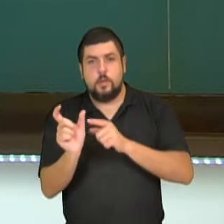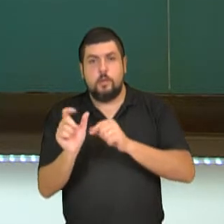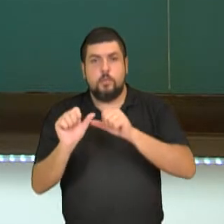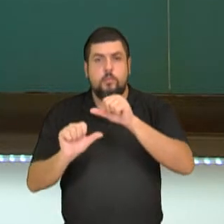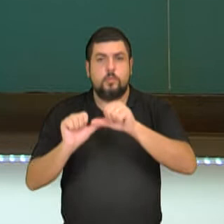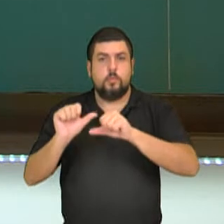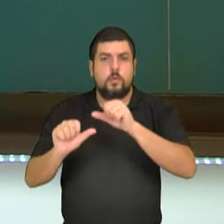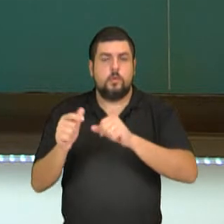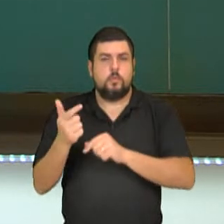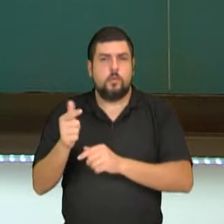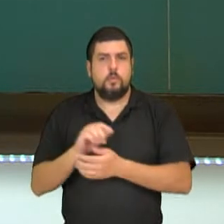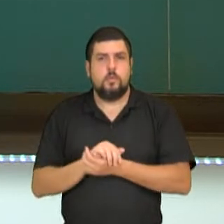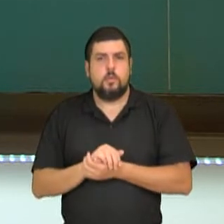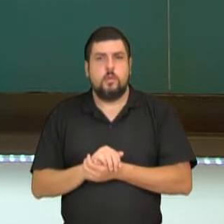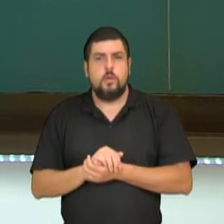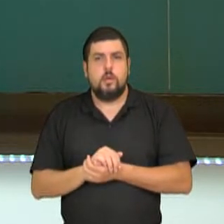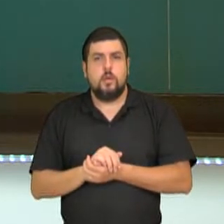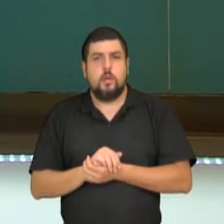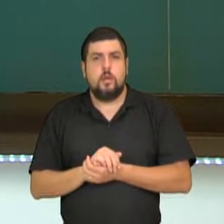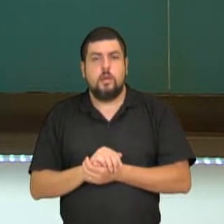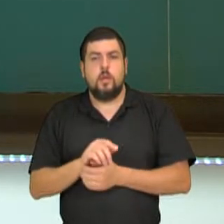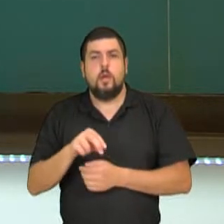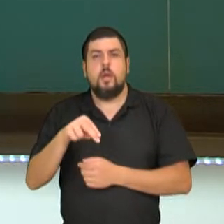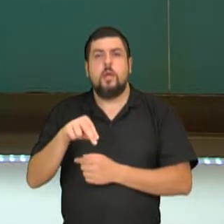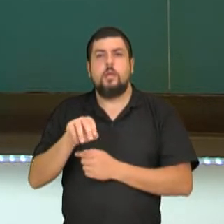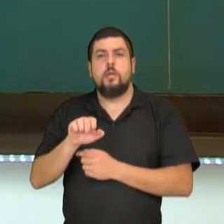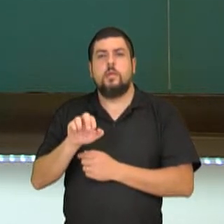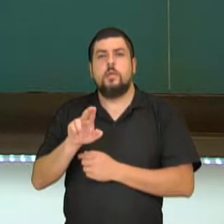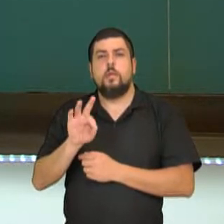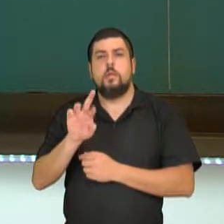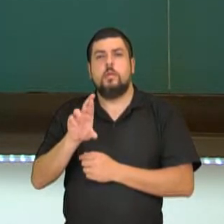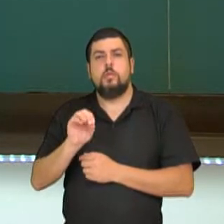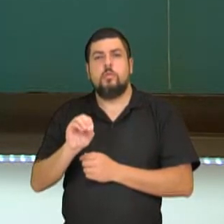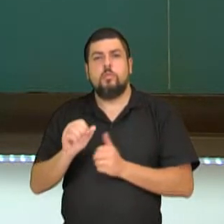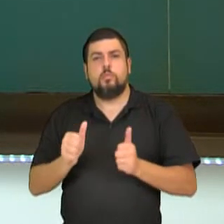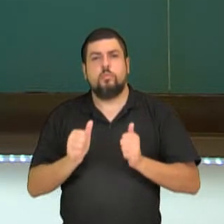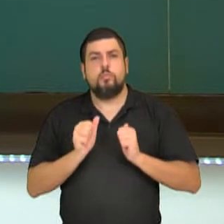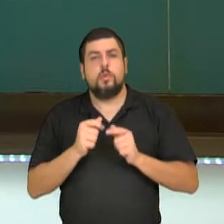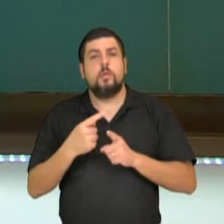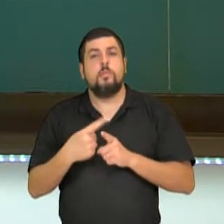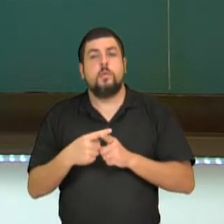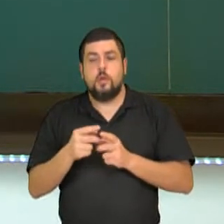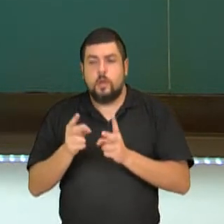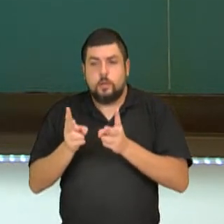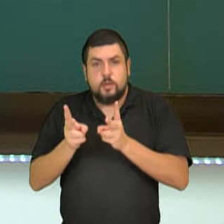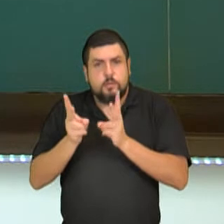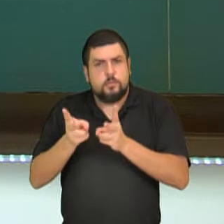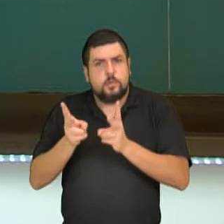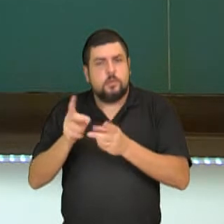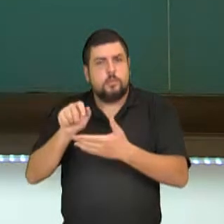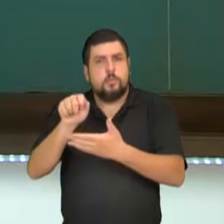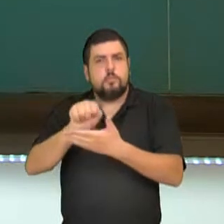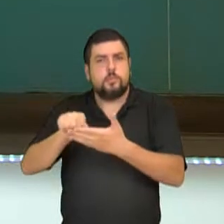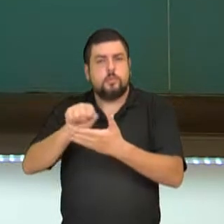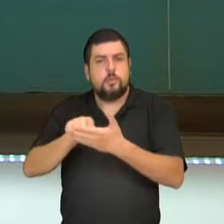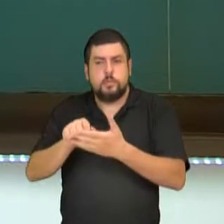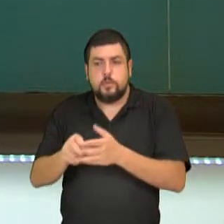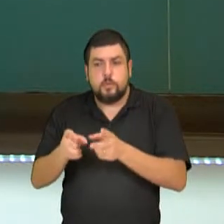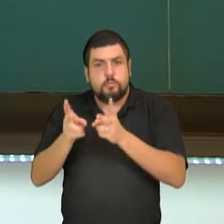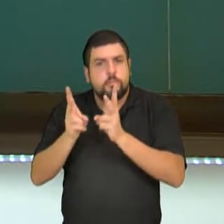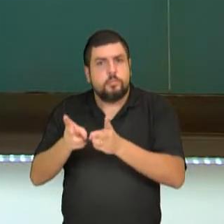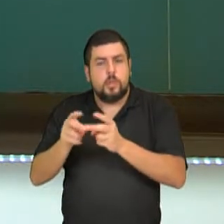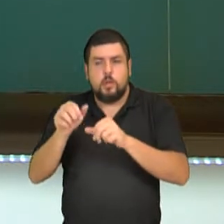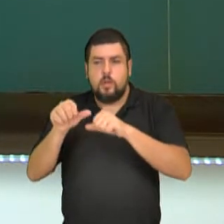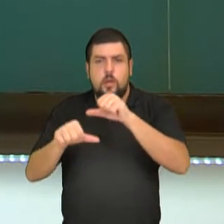neutro, porque não tem variação, é sempre escrito daquela maneira. Ou seja, não cambiam, não mudam